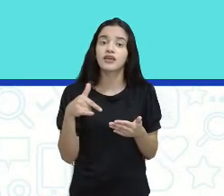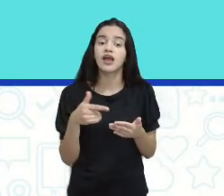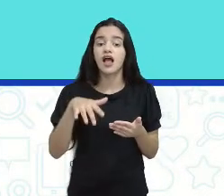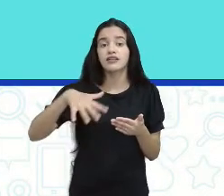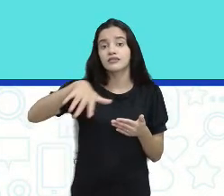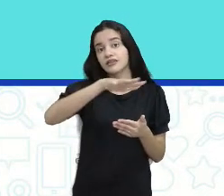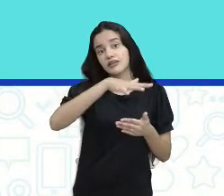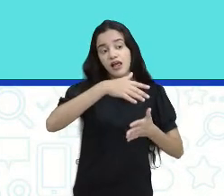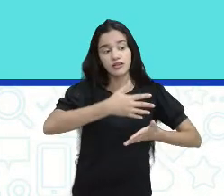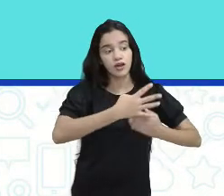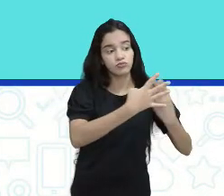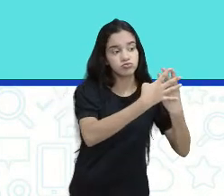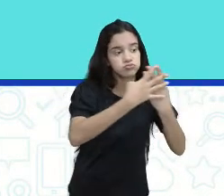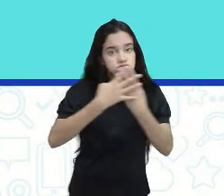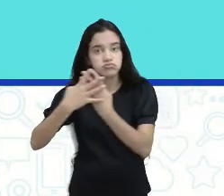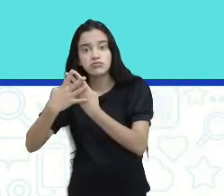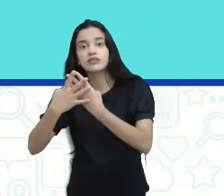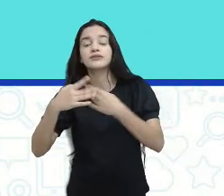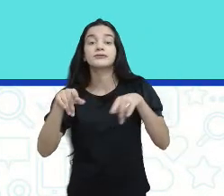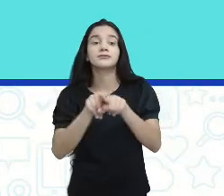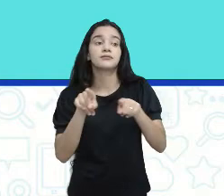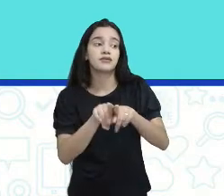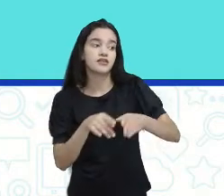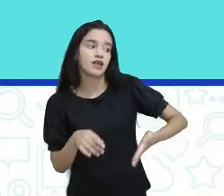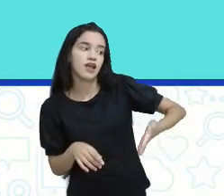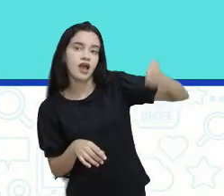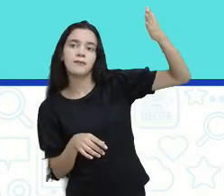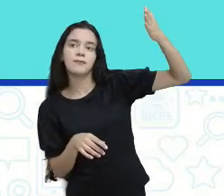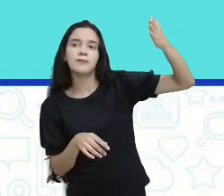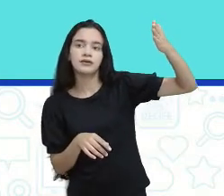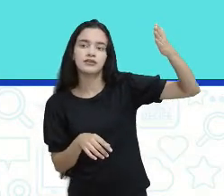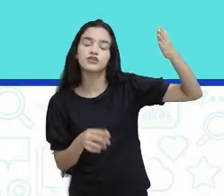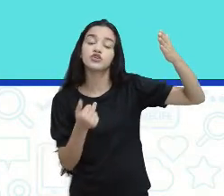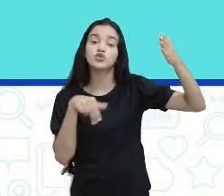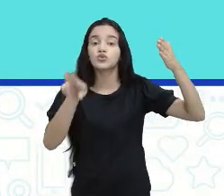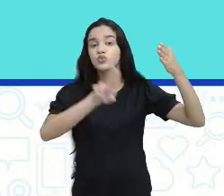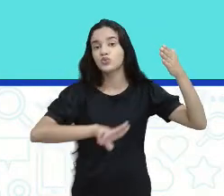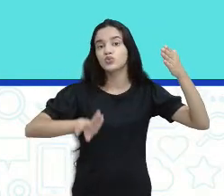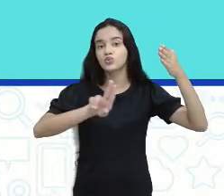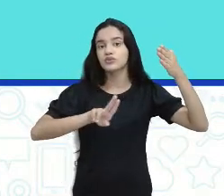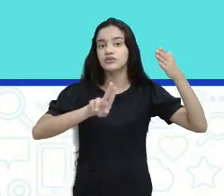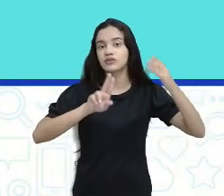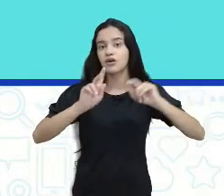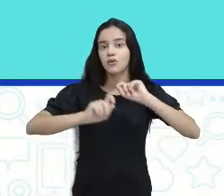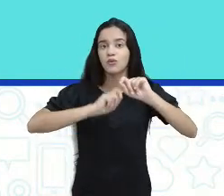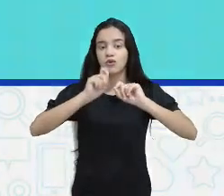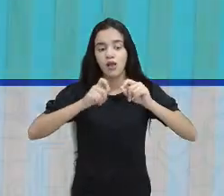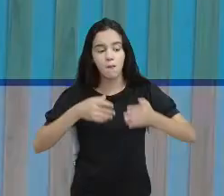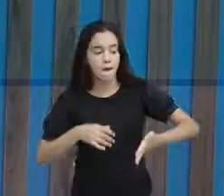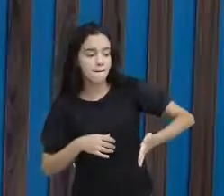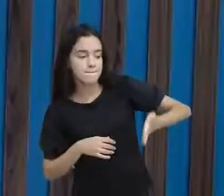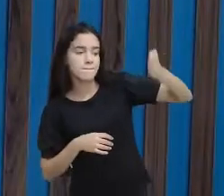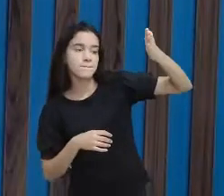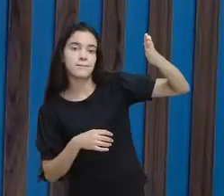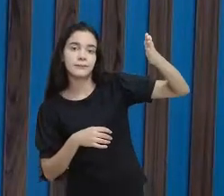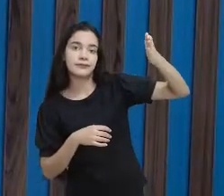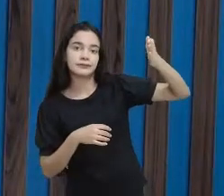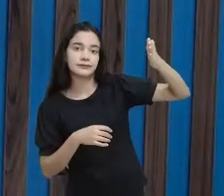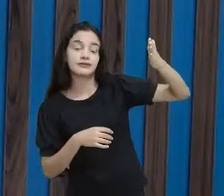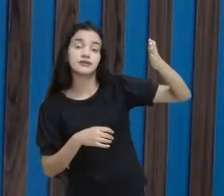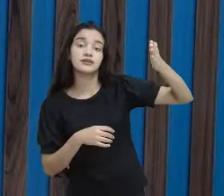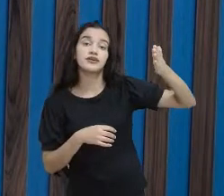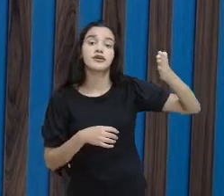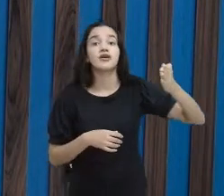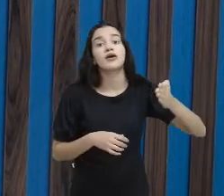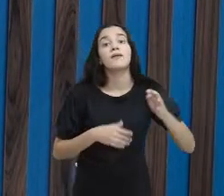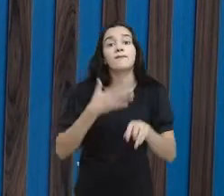da rede, também tem a parte da parede de rebote, que é quando a gente utiliza, né, uma parede para poder